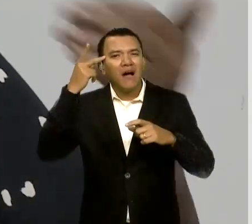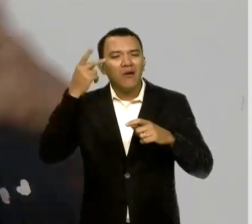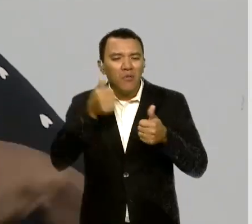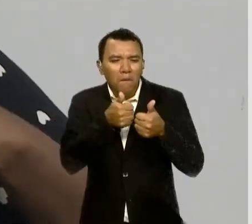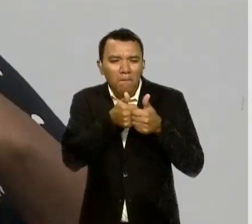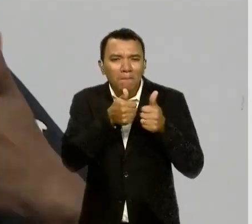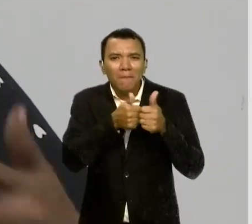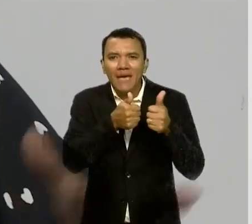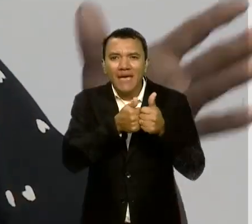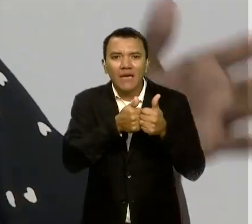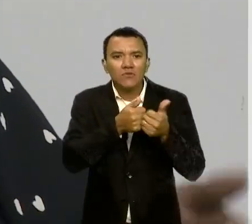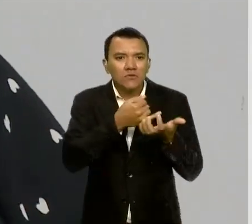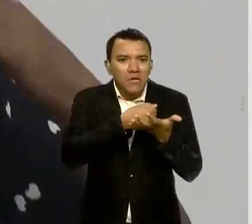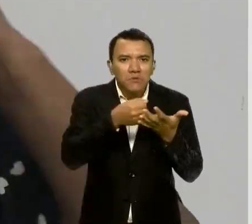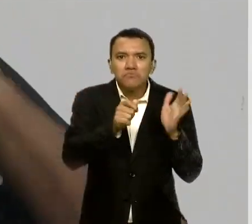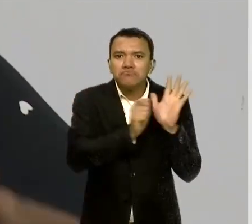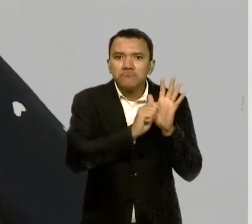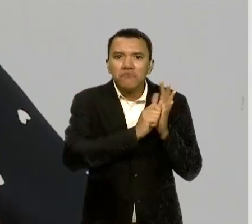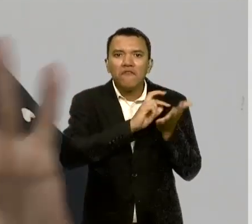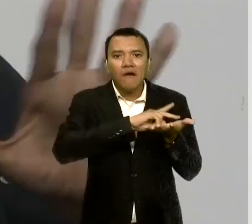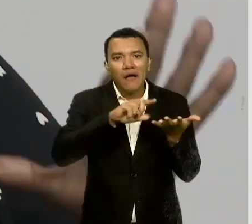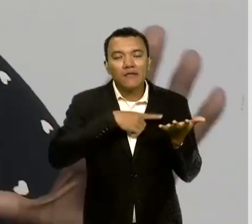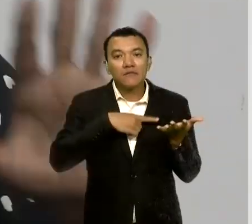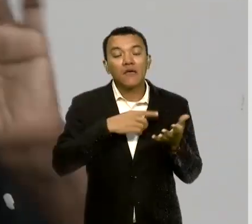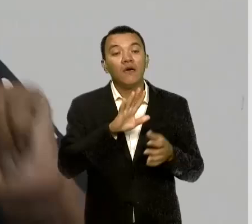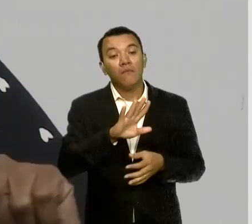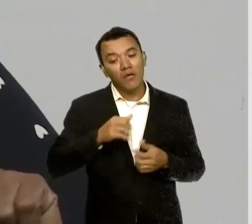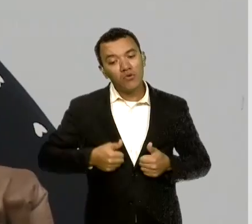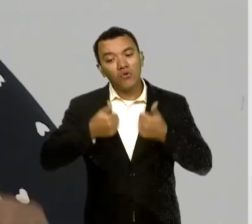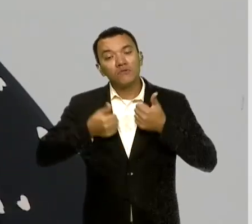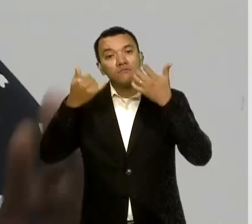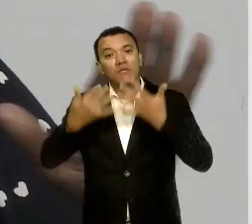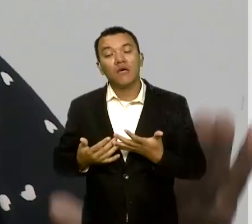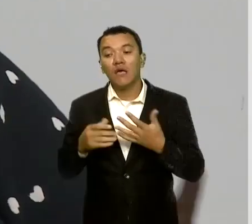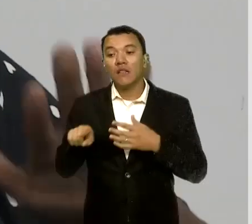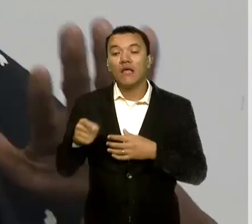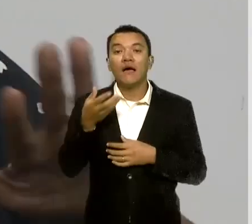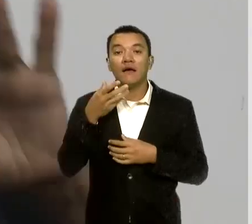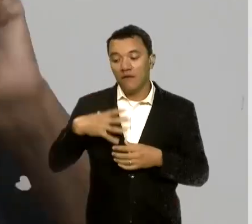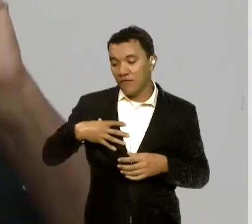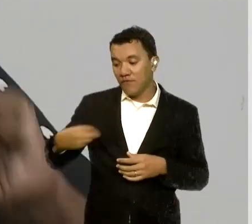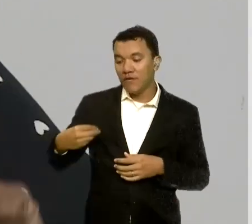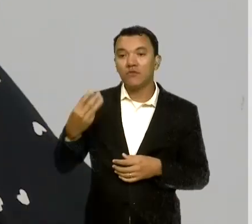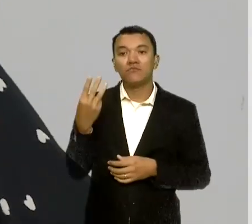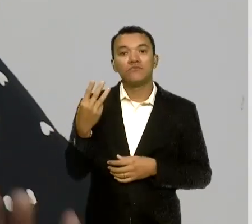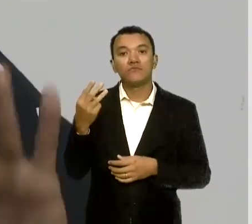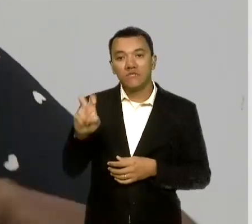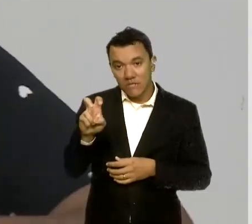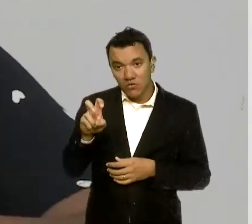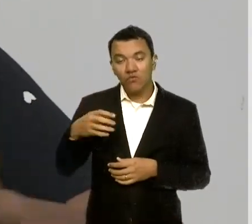para vocês que eu tenho orgulho, porque lá eu criei 5 filhos, né? E nenhum se tornou